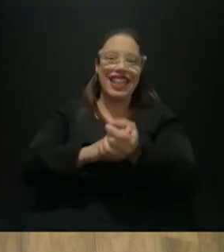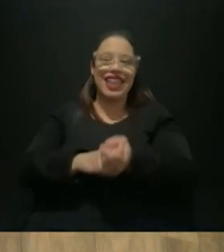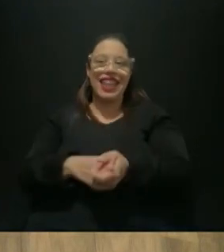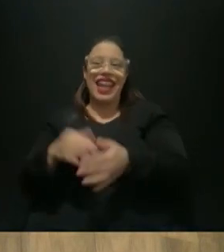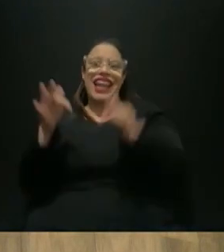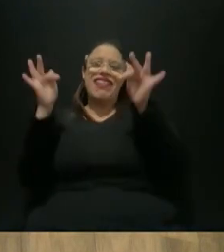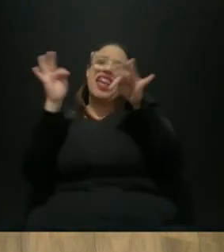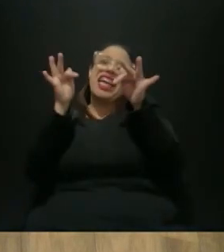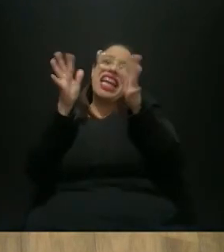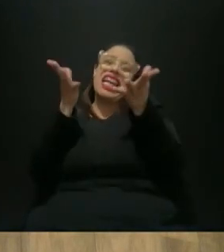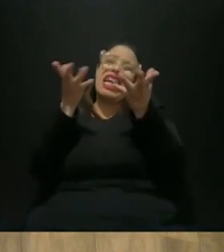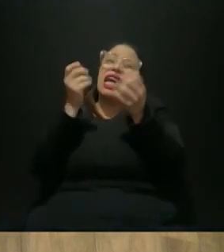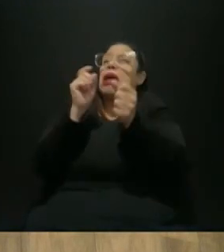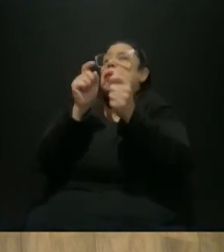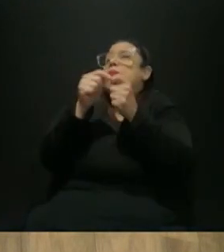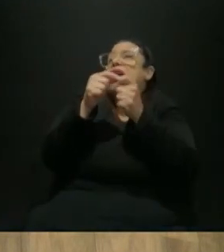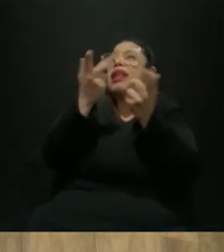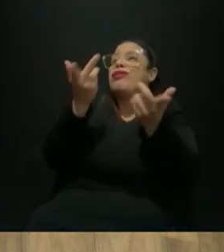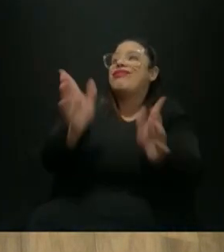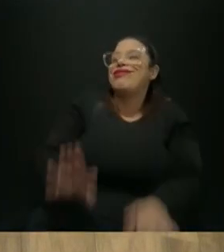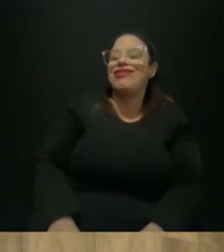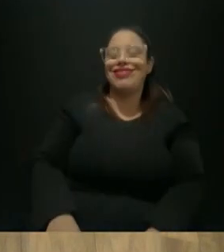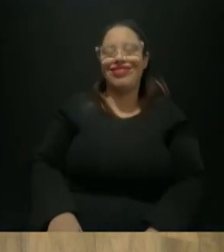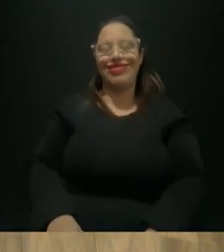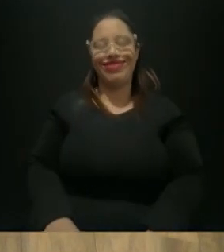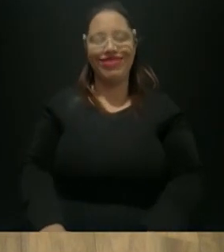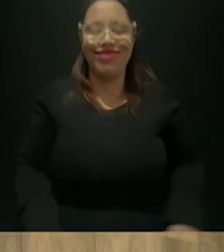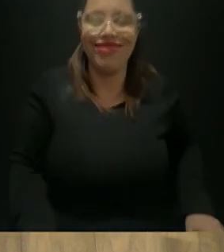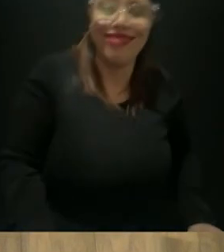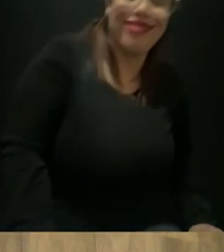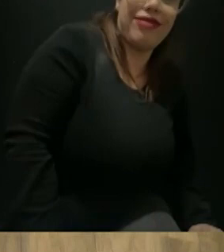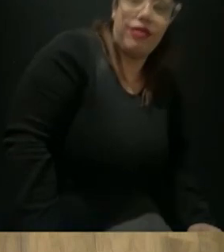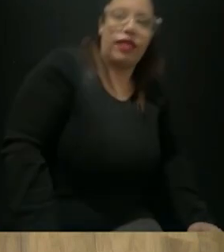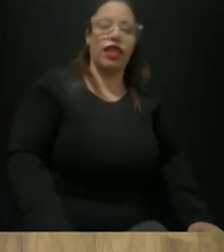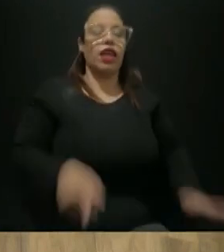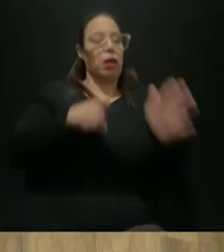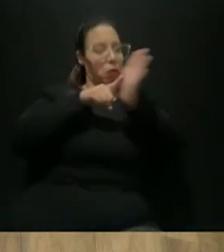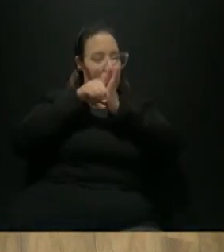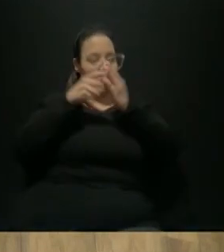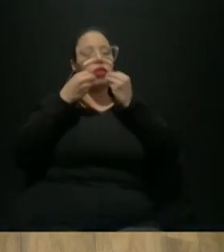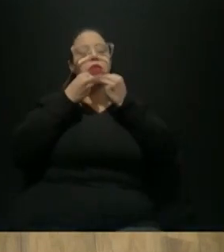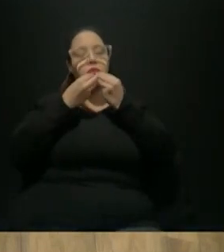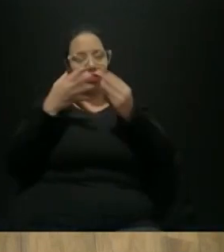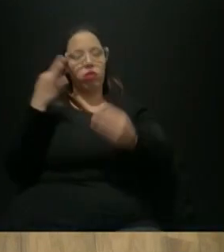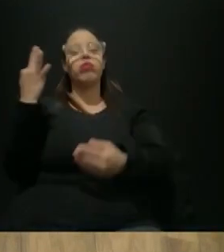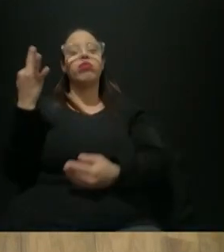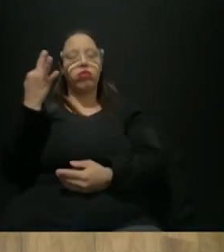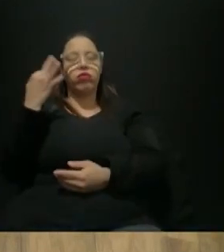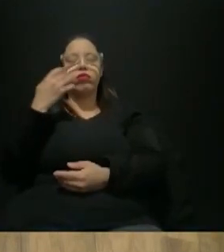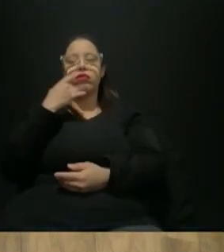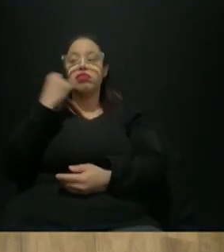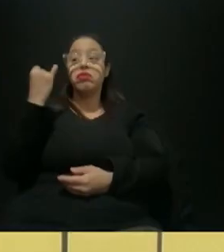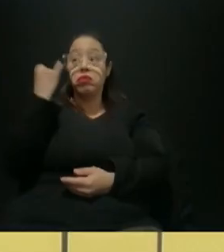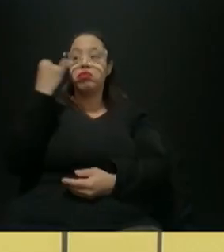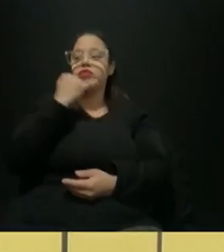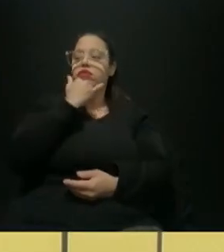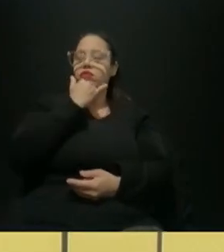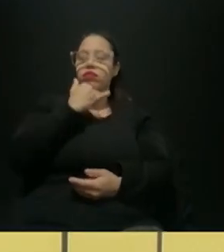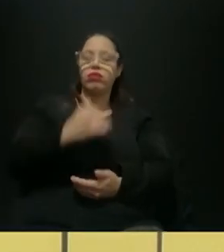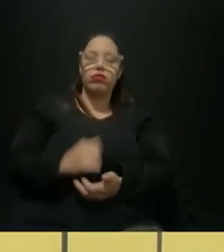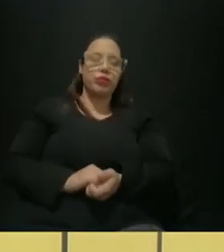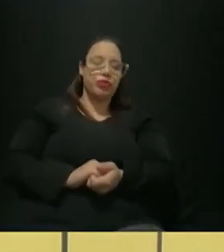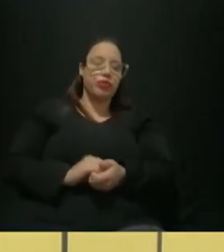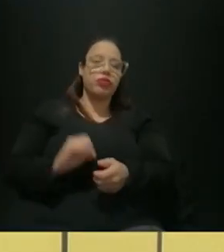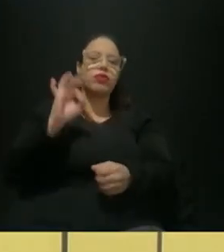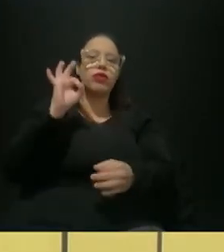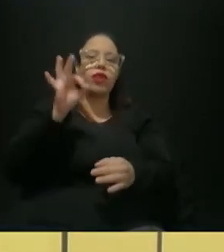doutor. É o seguinte, a pergunta é muito interessante e fundamental. E é difícil você definir o que é certo ou o que é